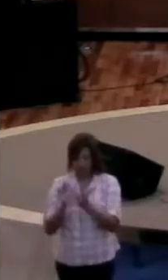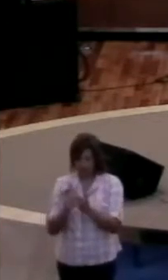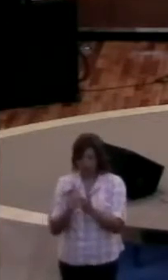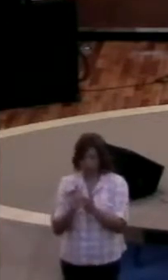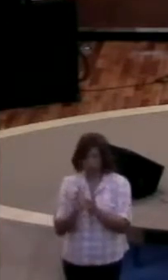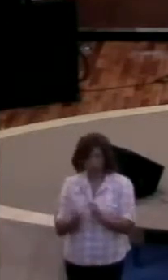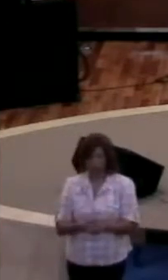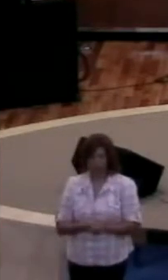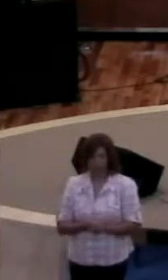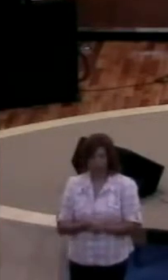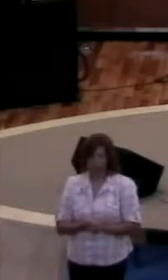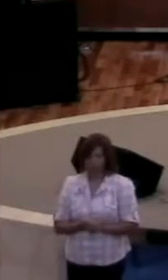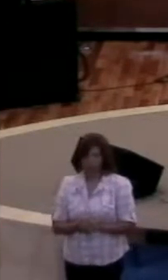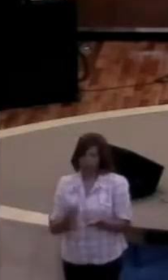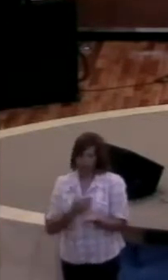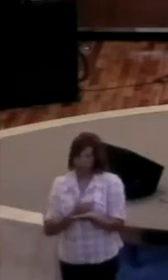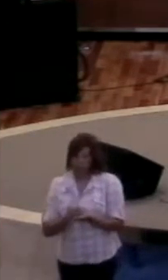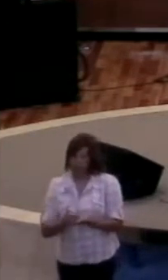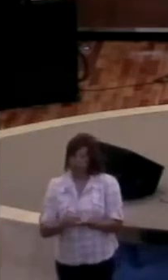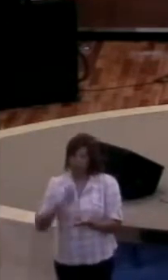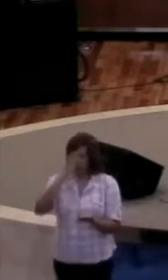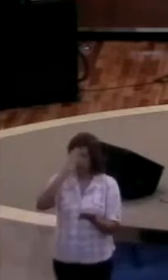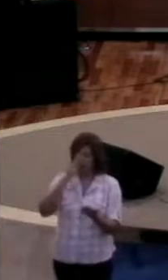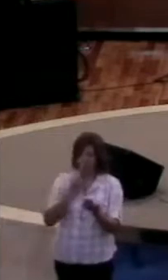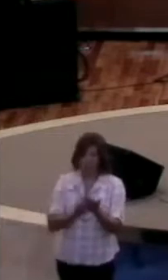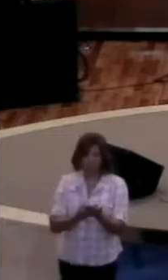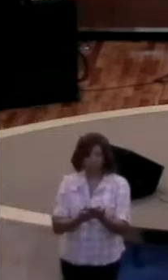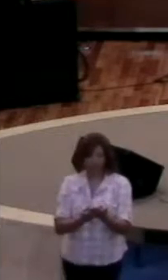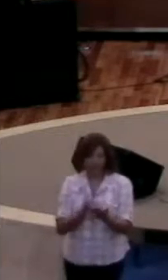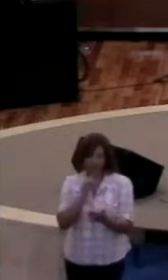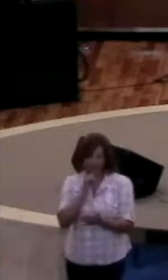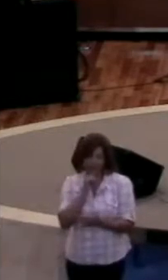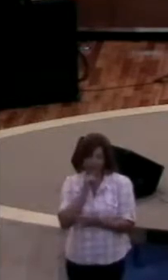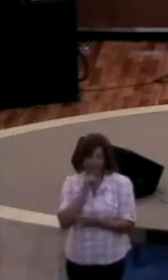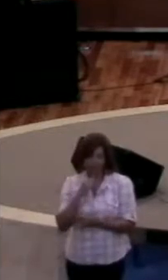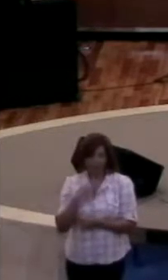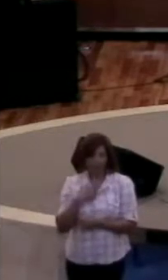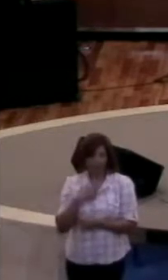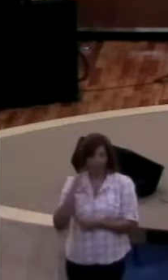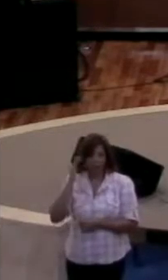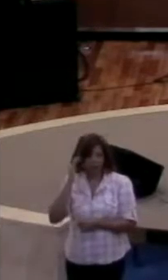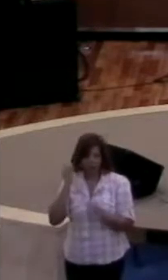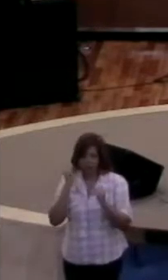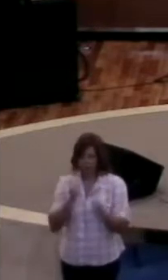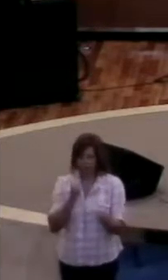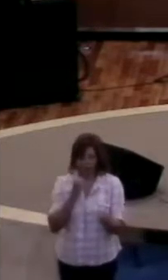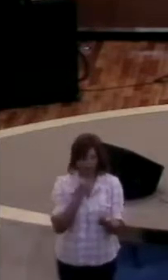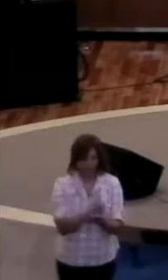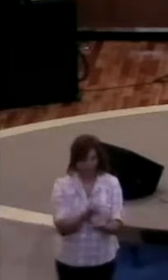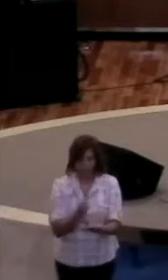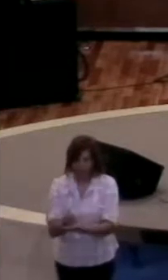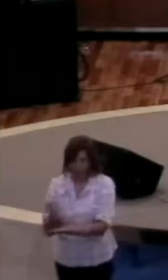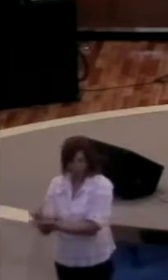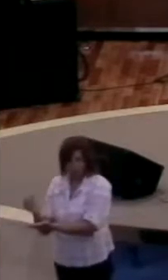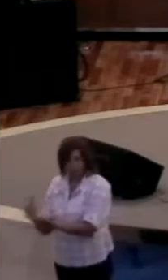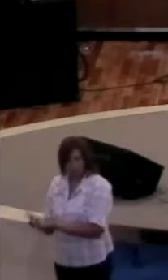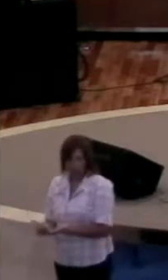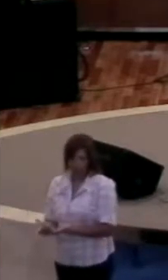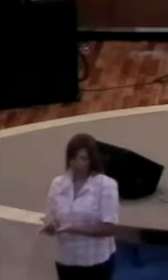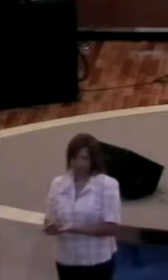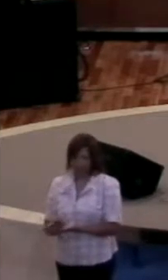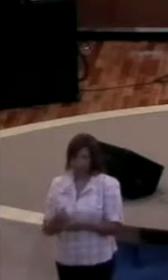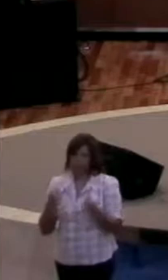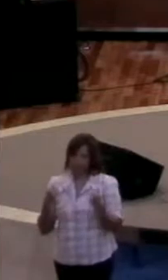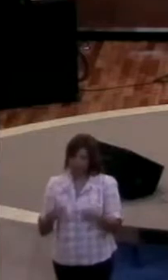ganhar bênção, nós começamos a confiar em fazer campanha para ganhar bênção, para conseguir um atalho para a nossa vitória.